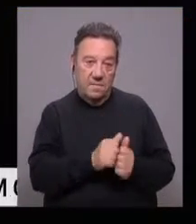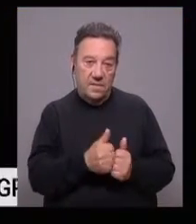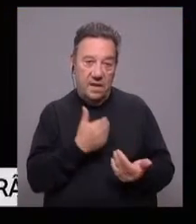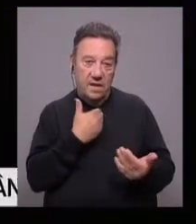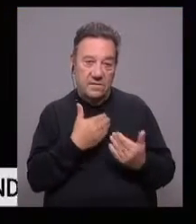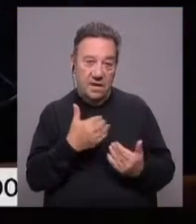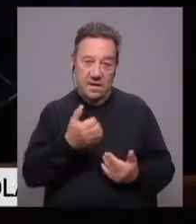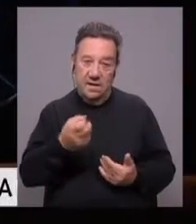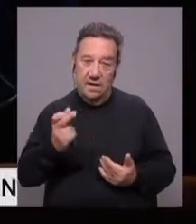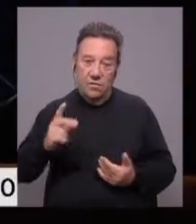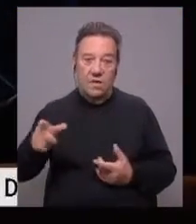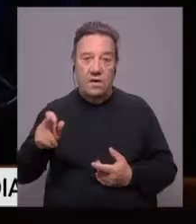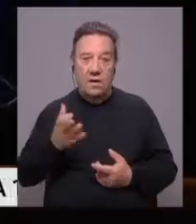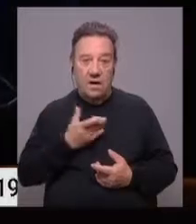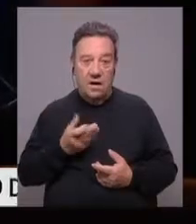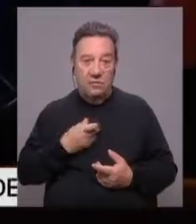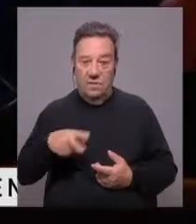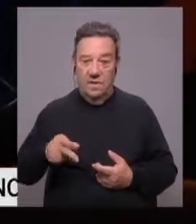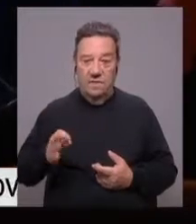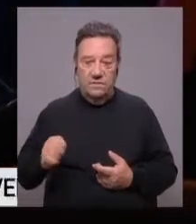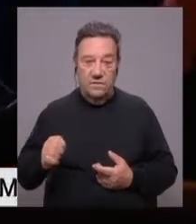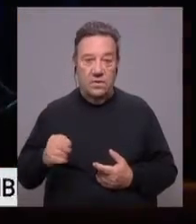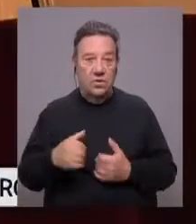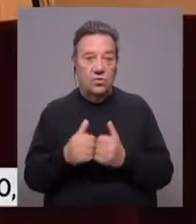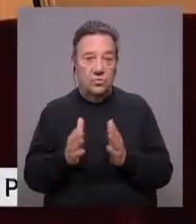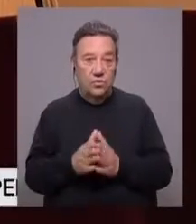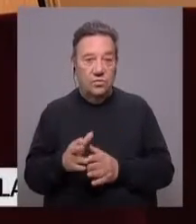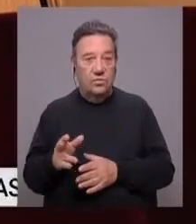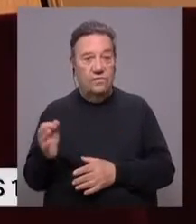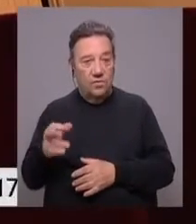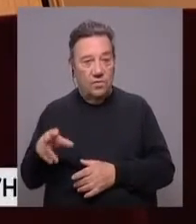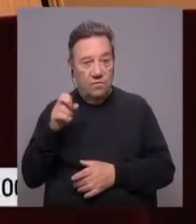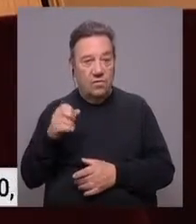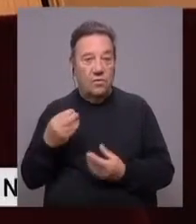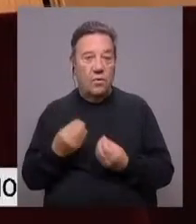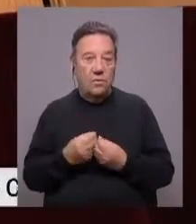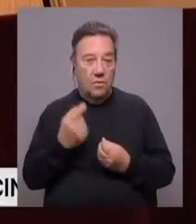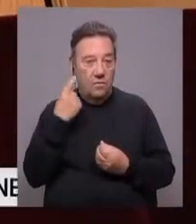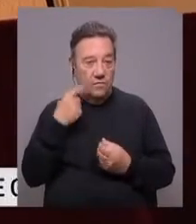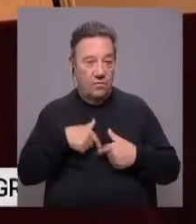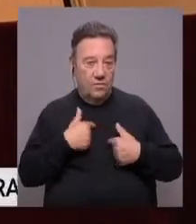depois por Ricardo Neves Neves. E foi tudo ouvido com o coração.